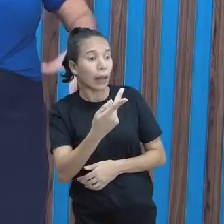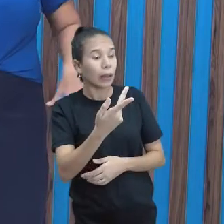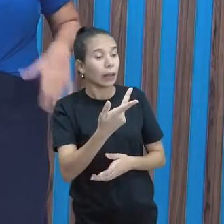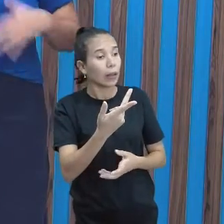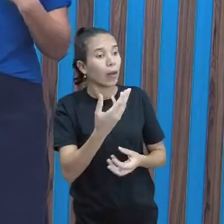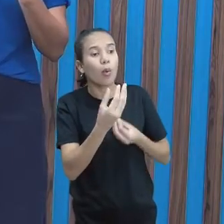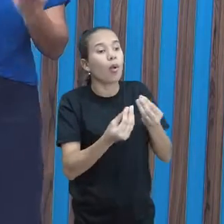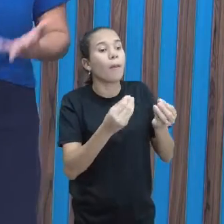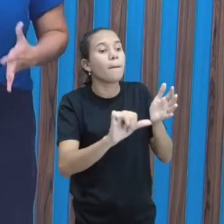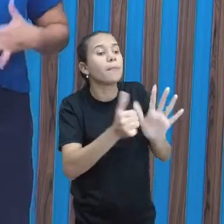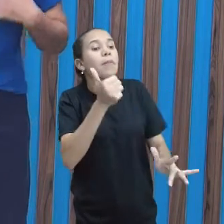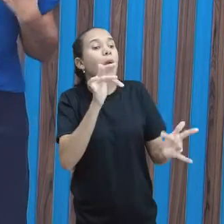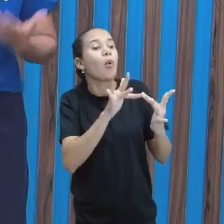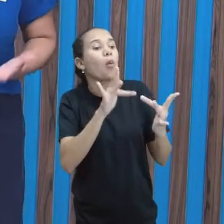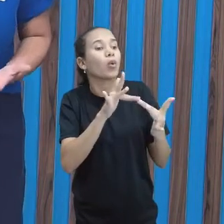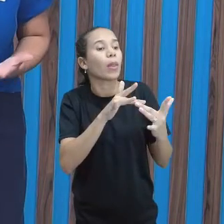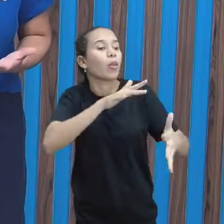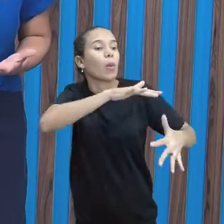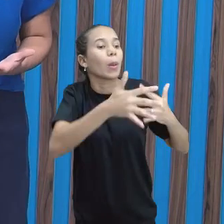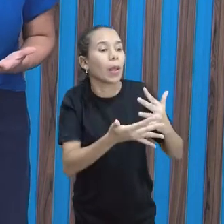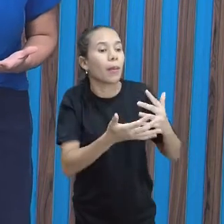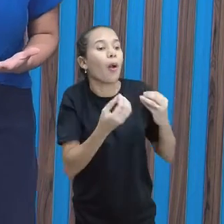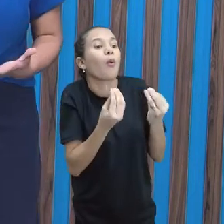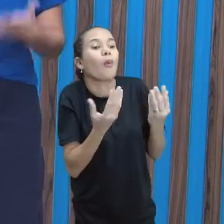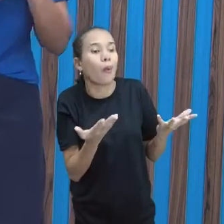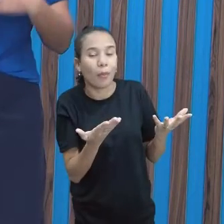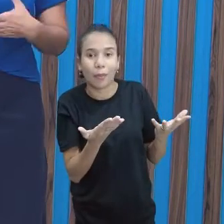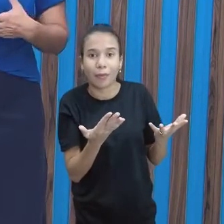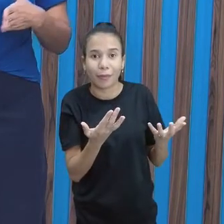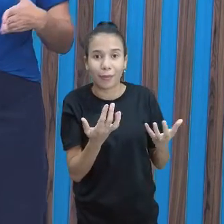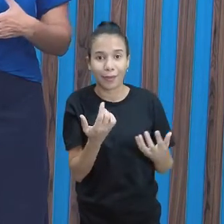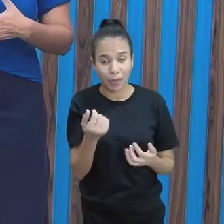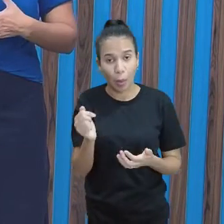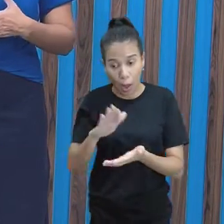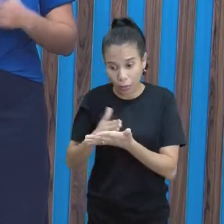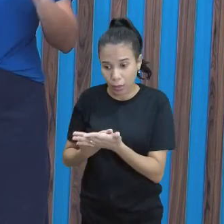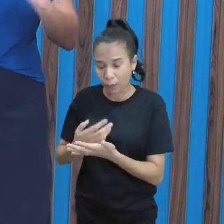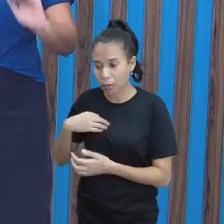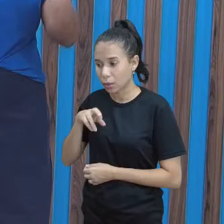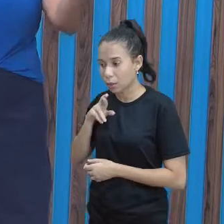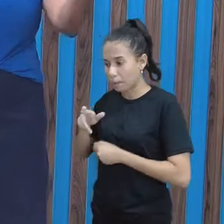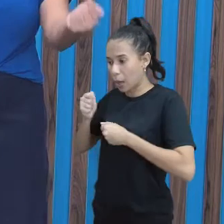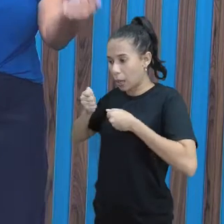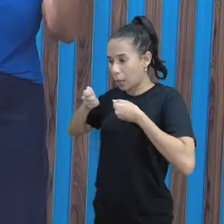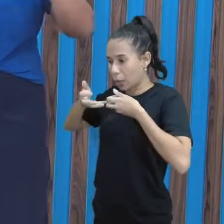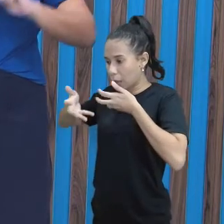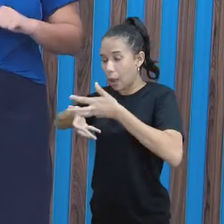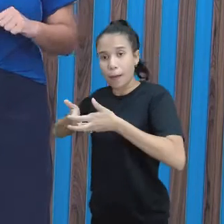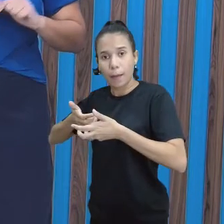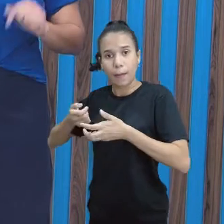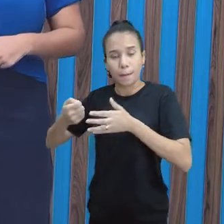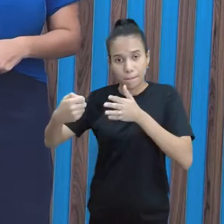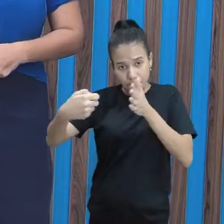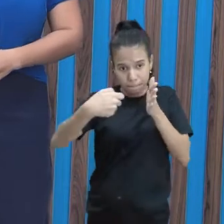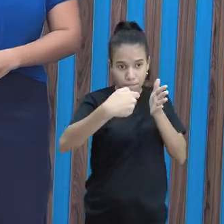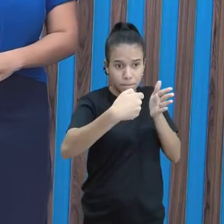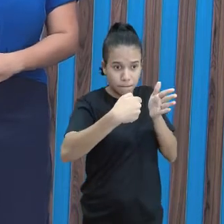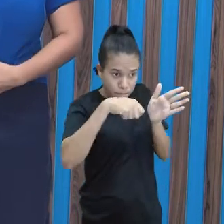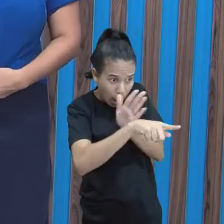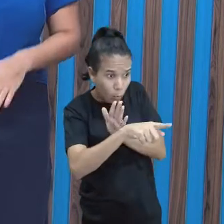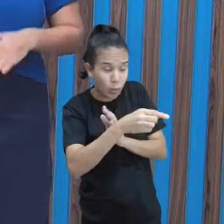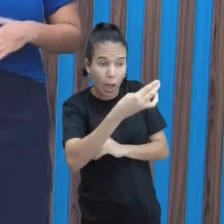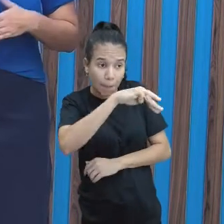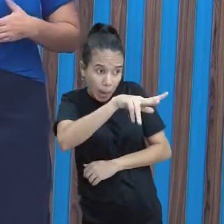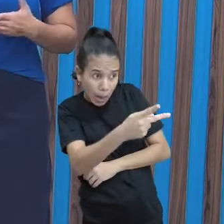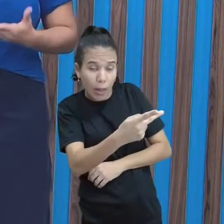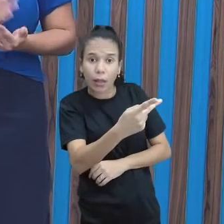mas qual foi o seu primeiro contato com Libras? Então, quando a Helena for inquirida, né, for perguntada sobre o